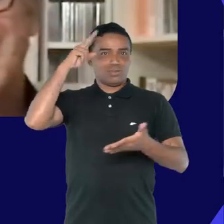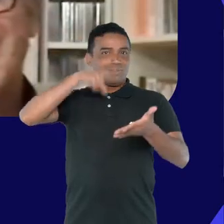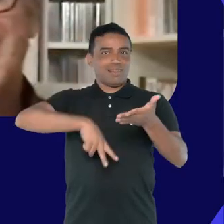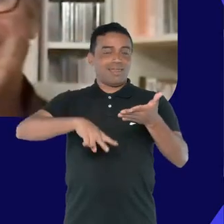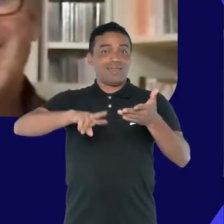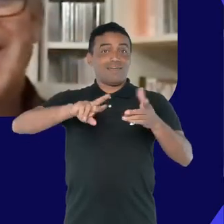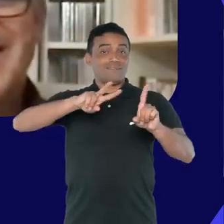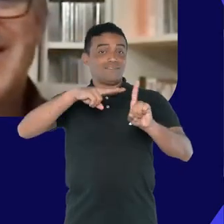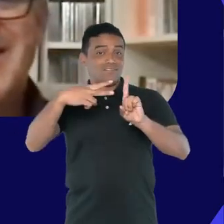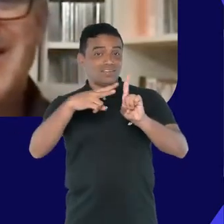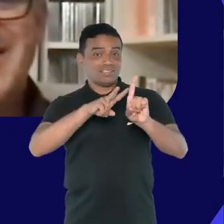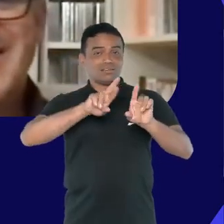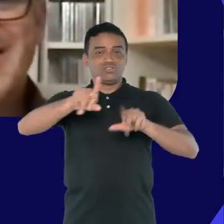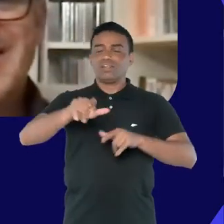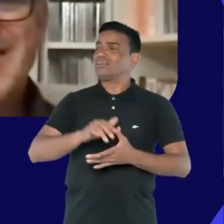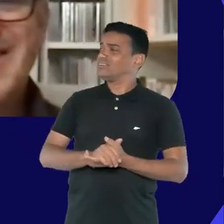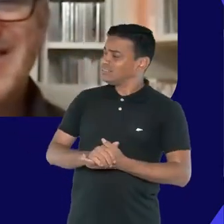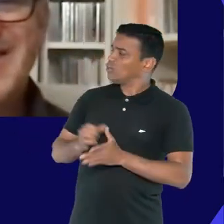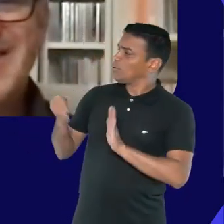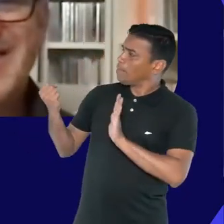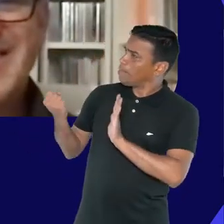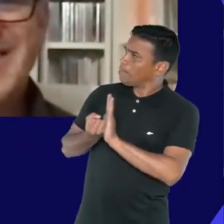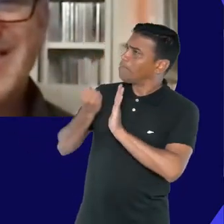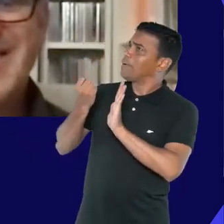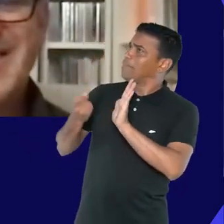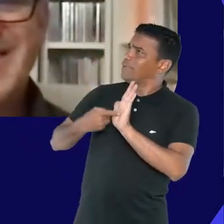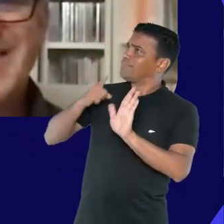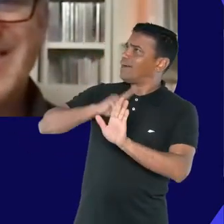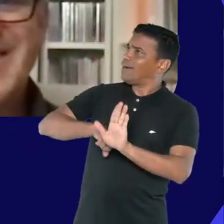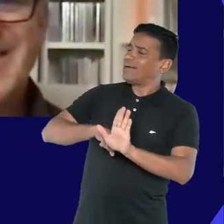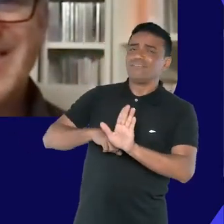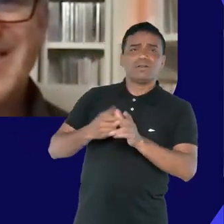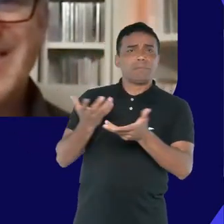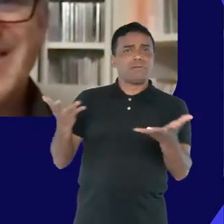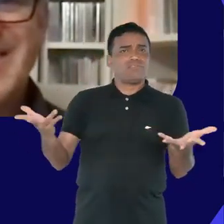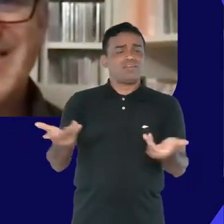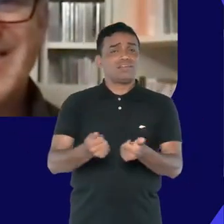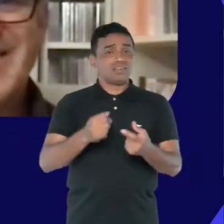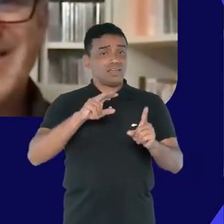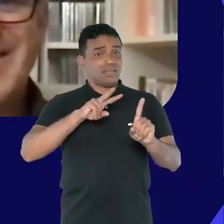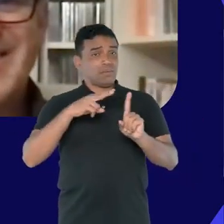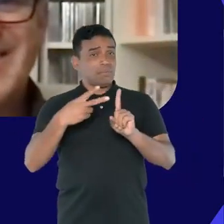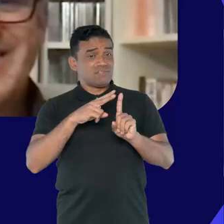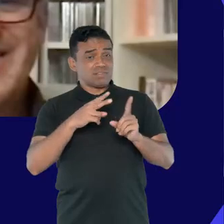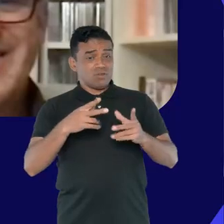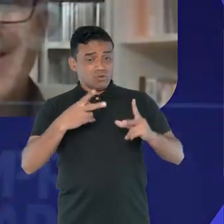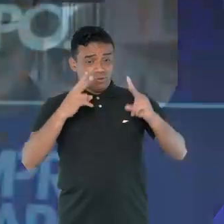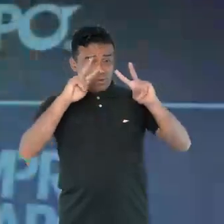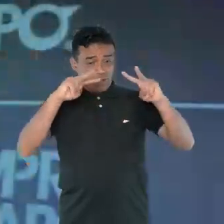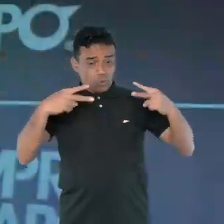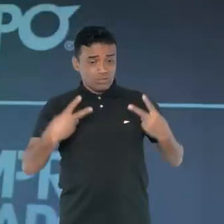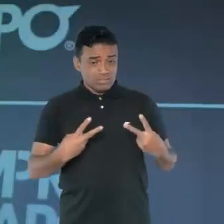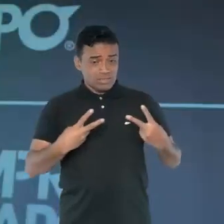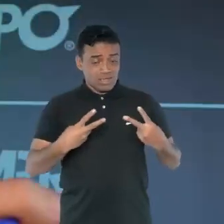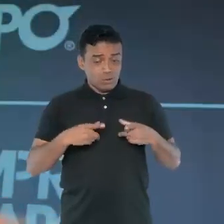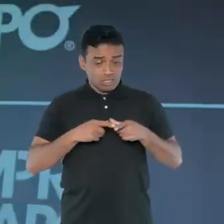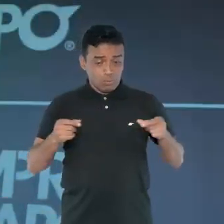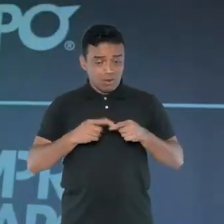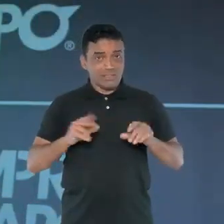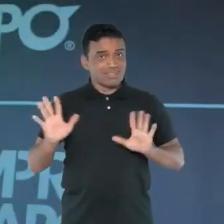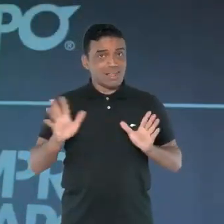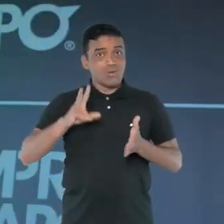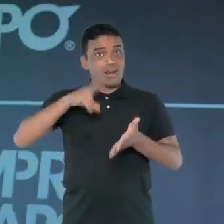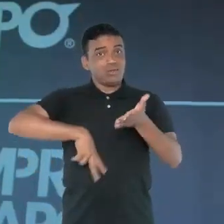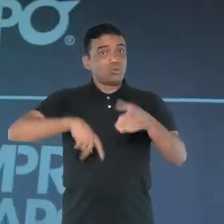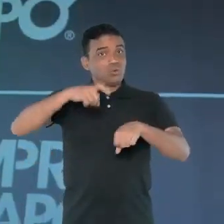olhos. Foi de modo simbólico e numa metáfora incrível. Eu me vi com outros olhos naquele lugar e nem sou japonês. Na leitura